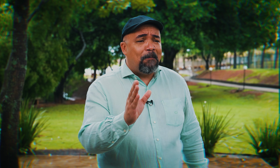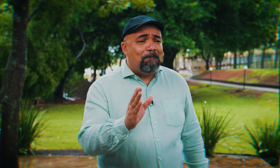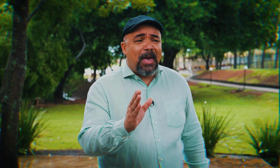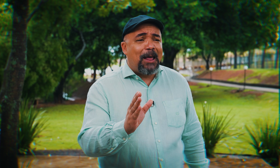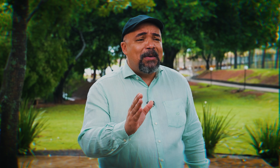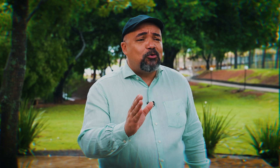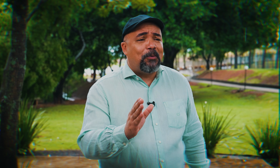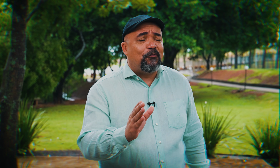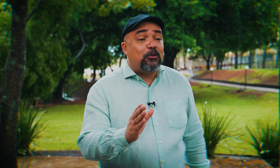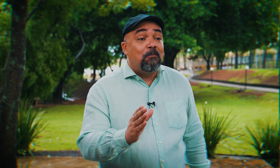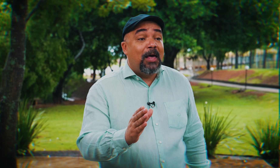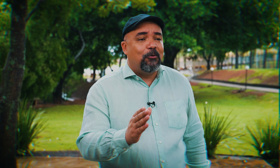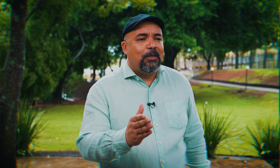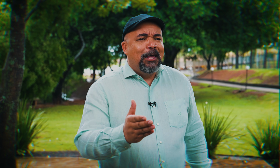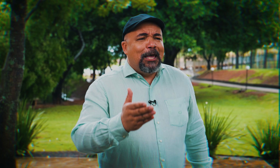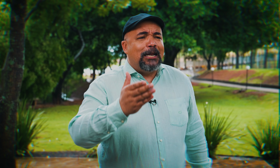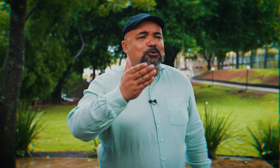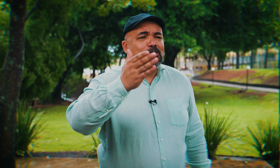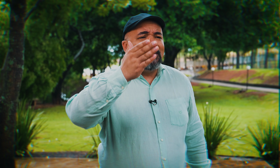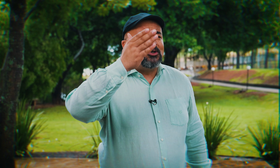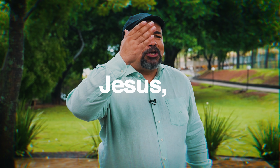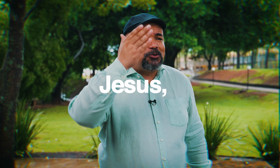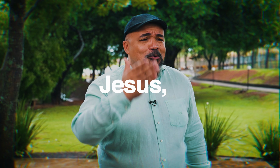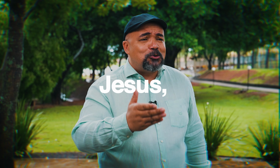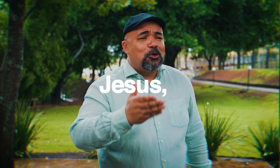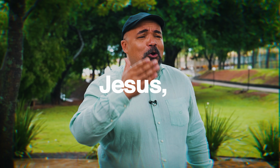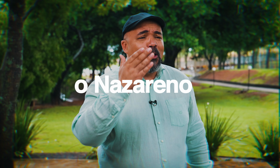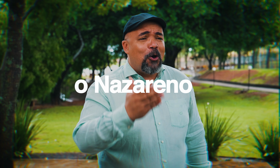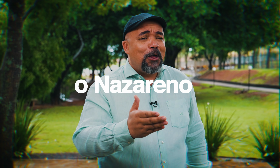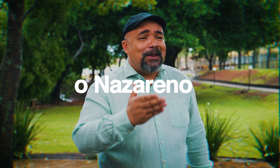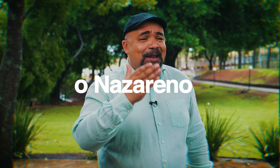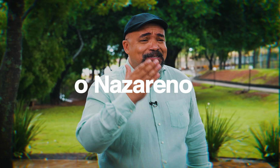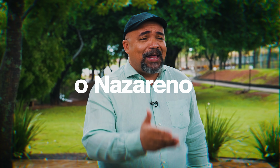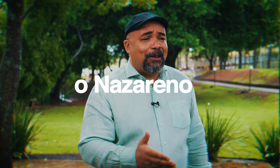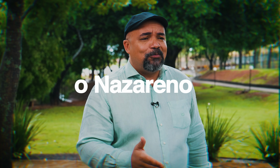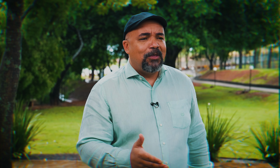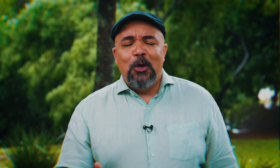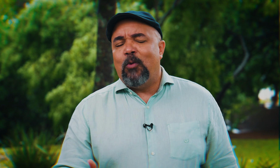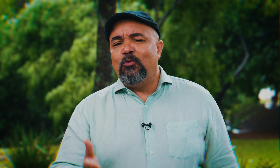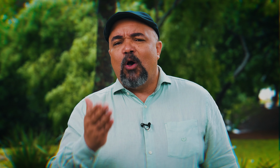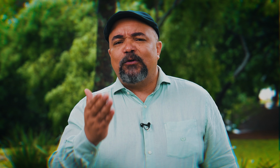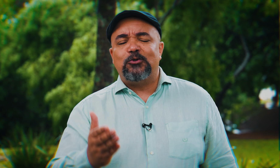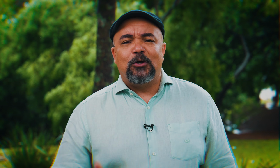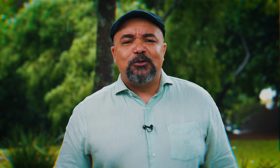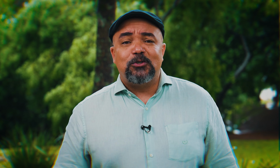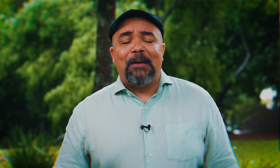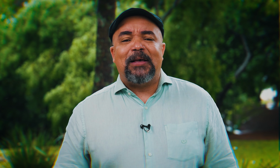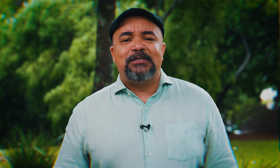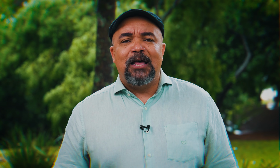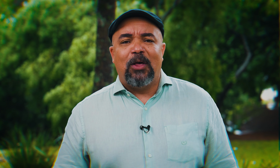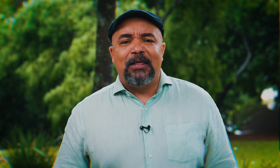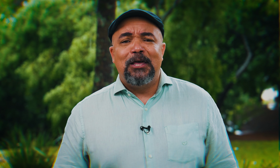Jesus é meramente um profeta humano. Eles o chamam de Jesus, o Nazareno. Quando ouve que o Senhor Jesus